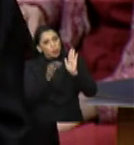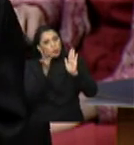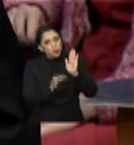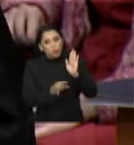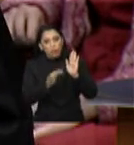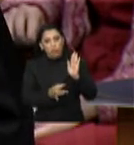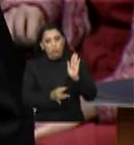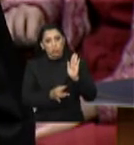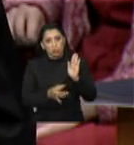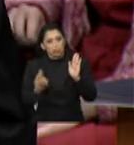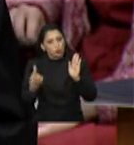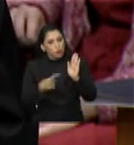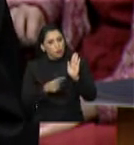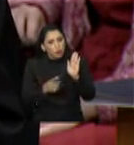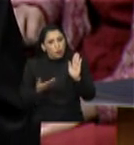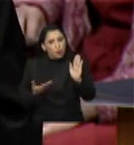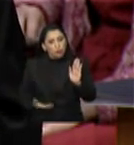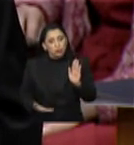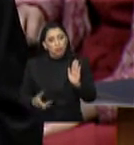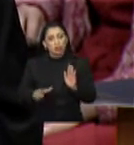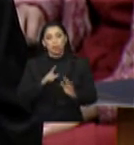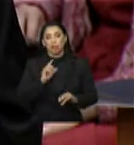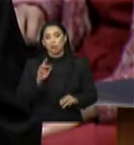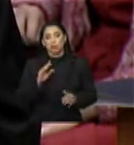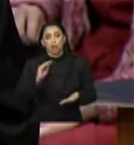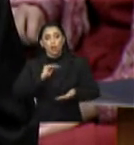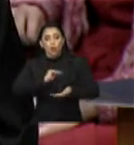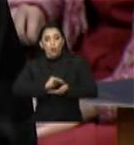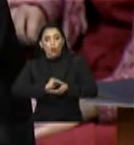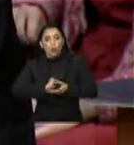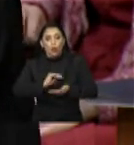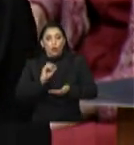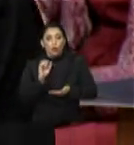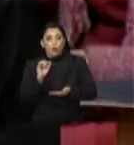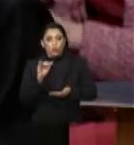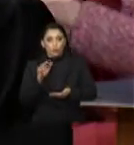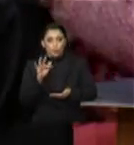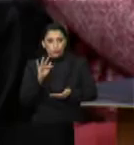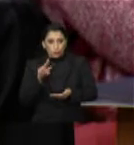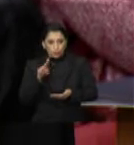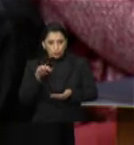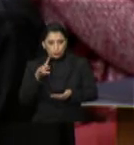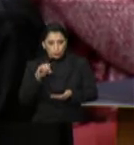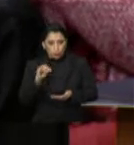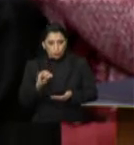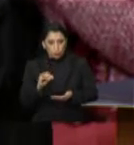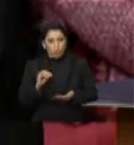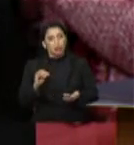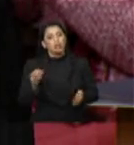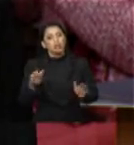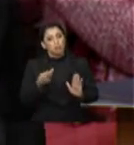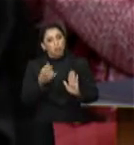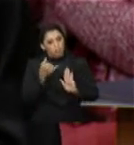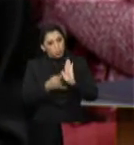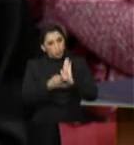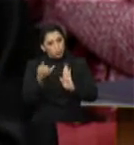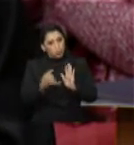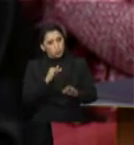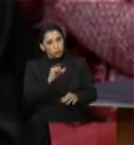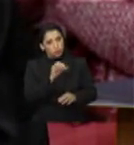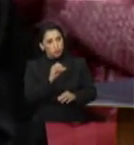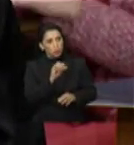em relação a questão de fundo que nós estamos tratando o IOF mas sim em relação às questões